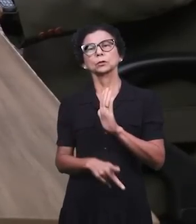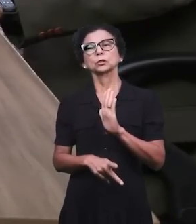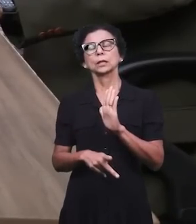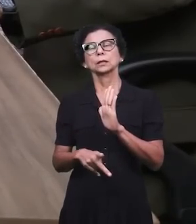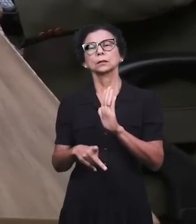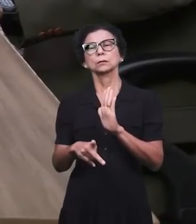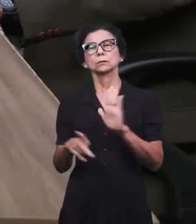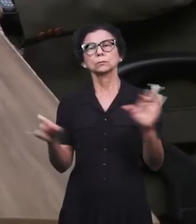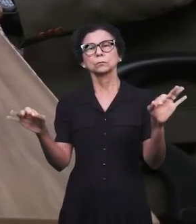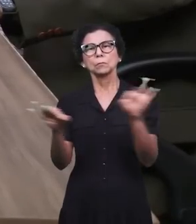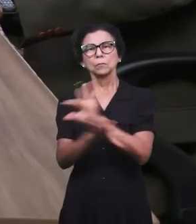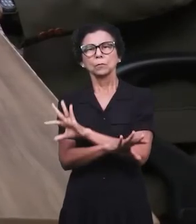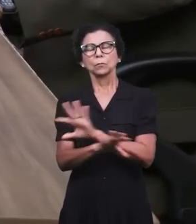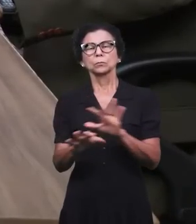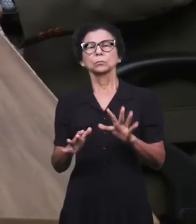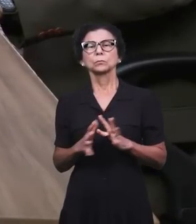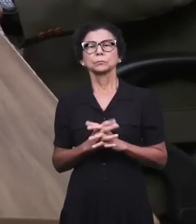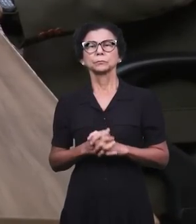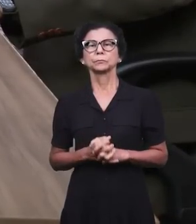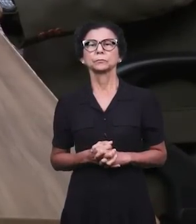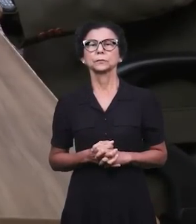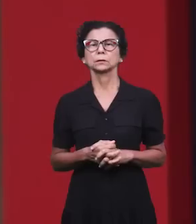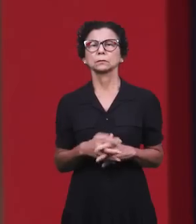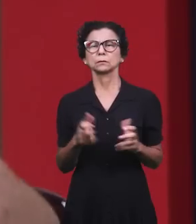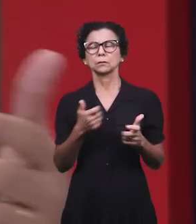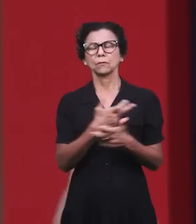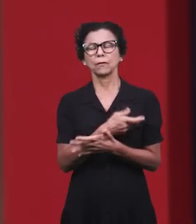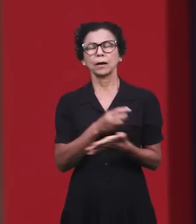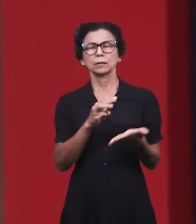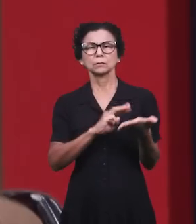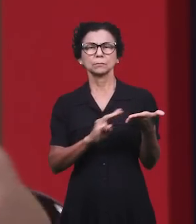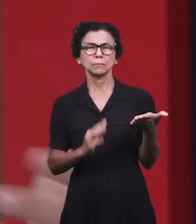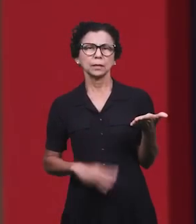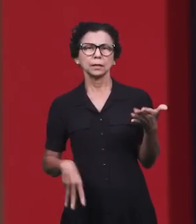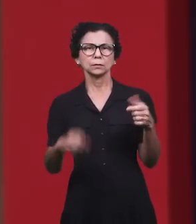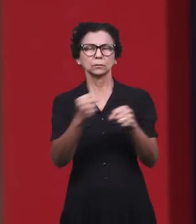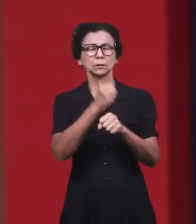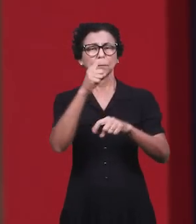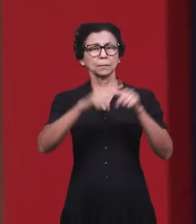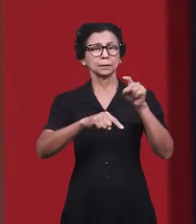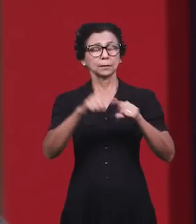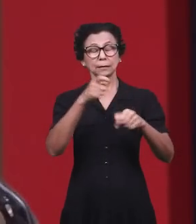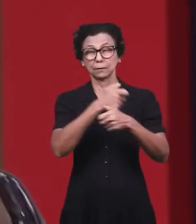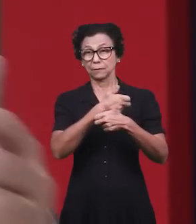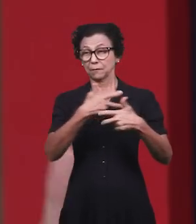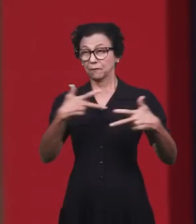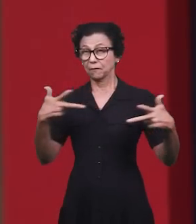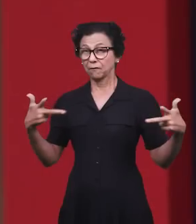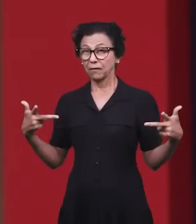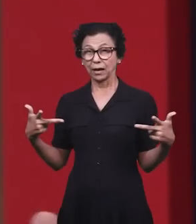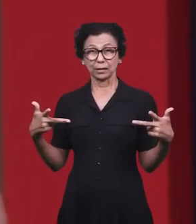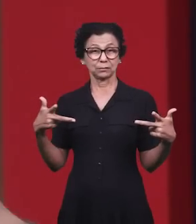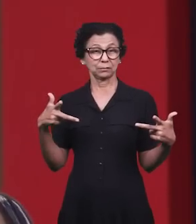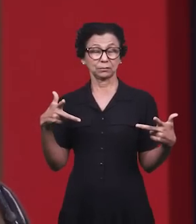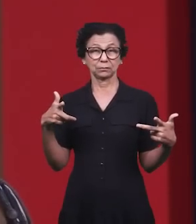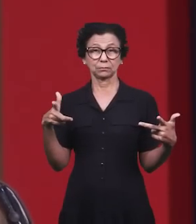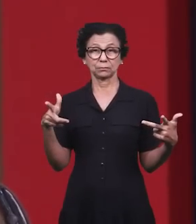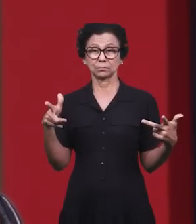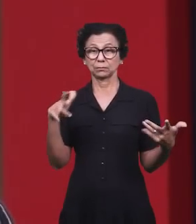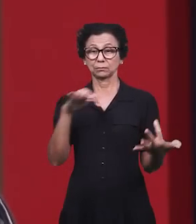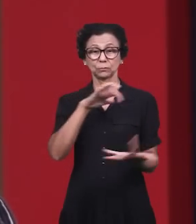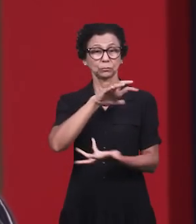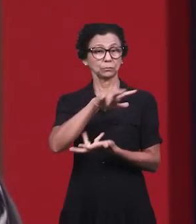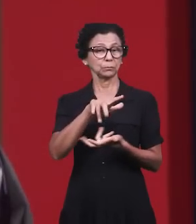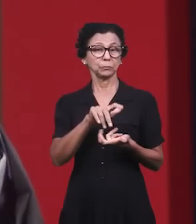você tem várias metodologias construtivas, materiais que são diversos no planeta todo, né? Então você tem